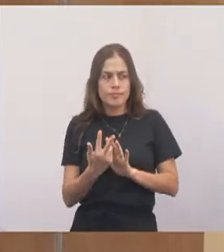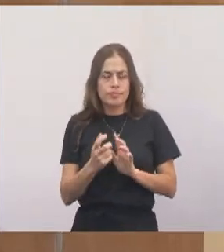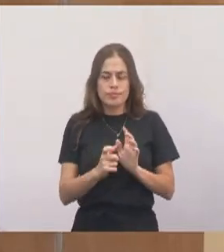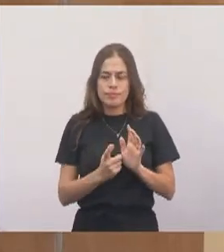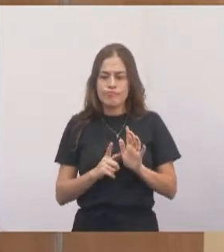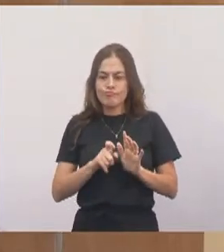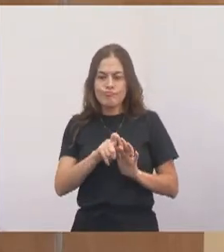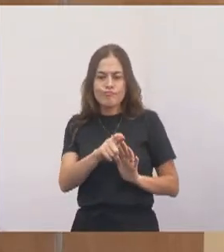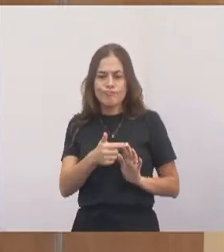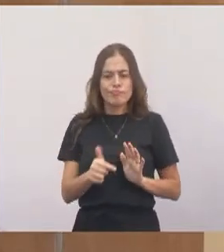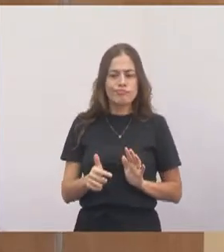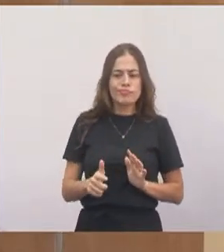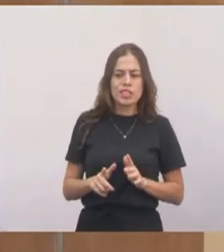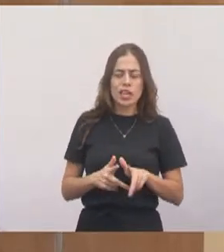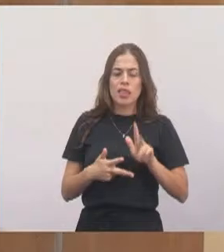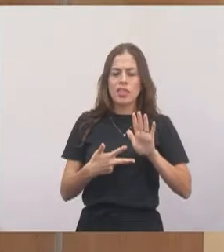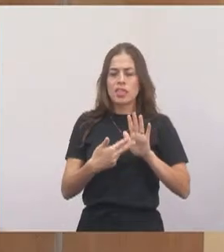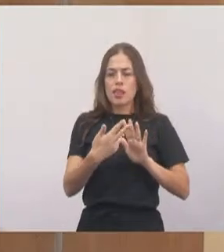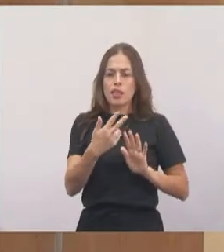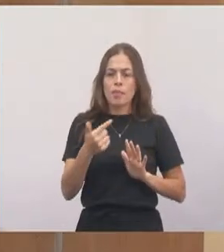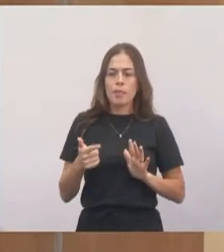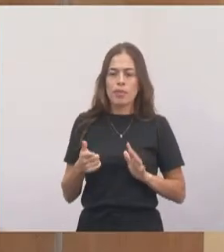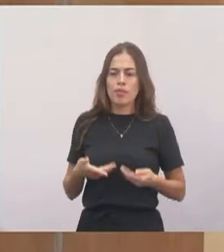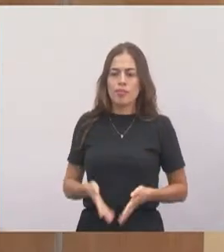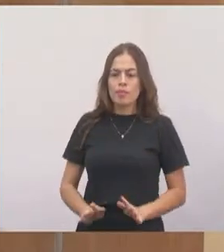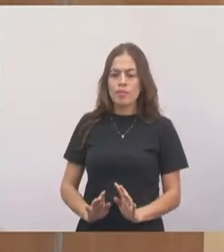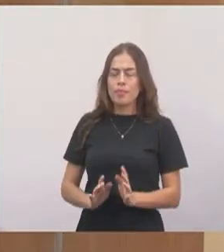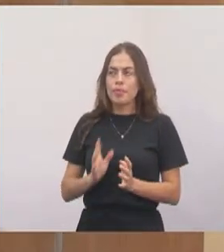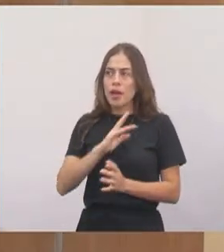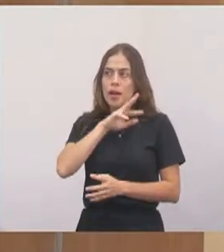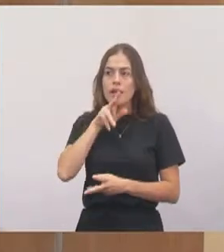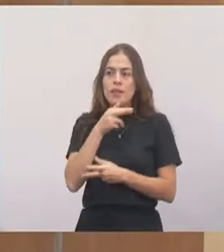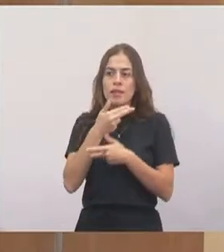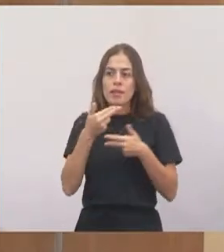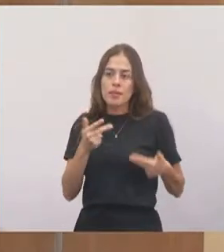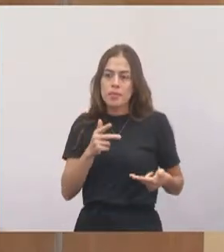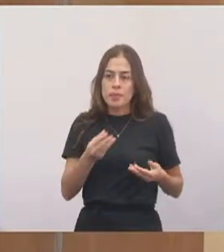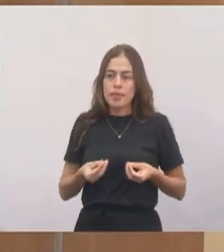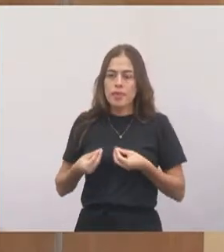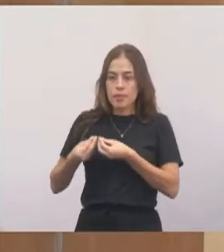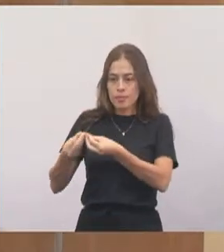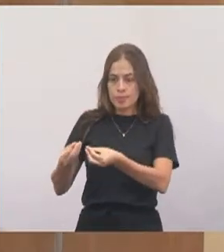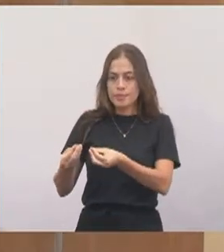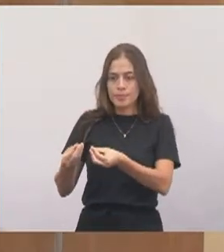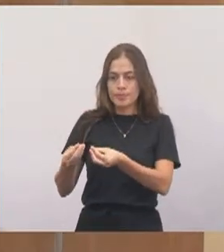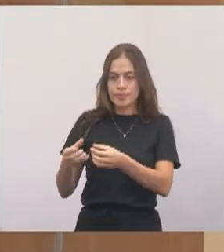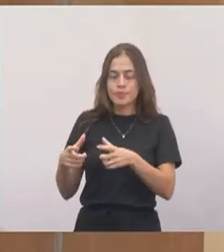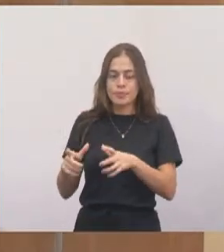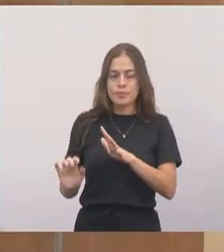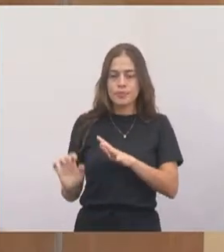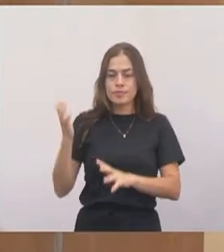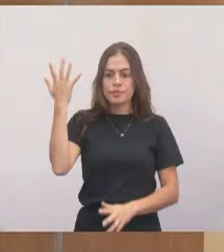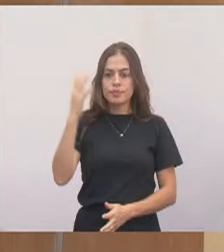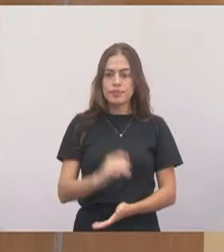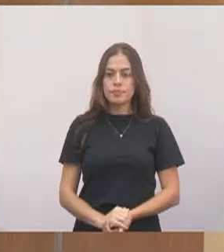imunização e castração dos animais a serem disponibilizados neste